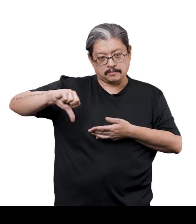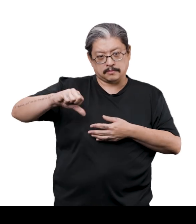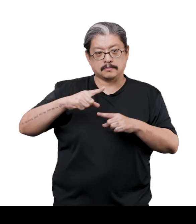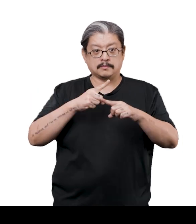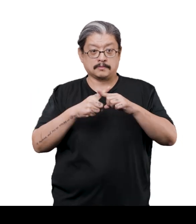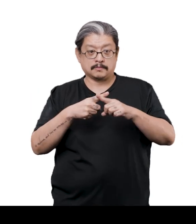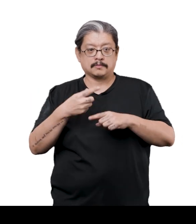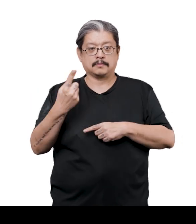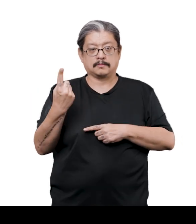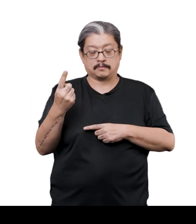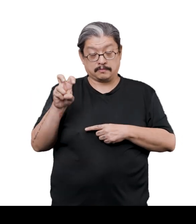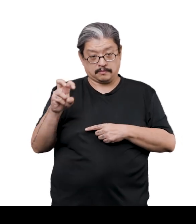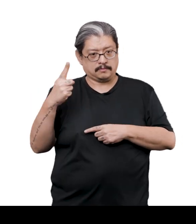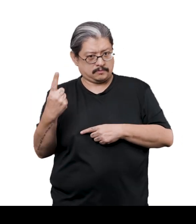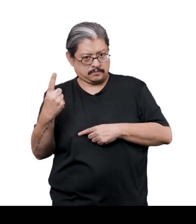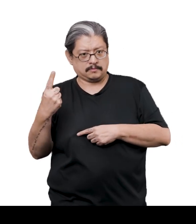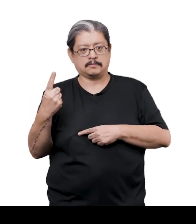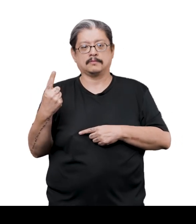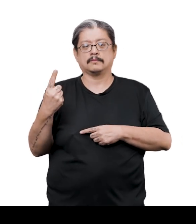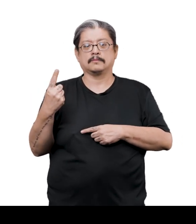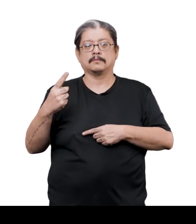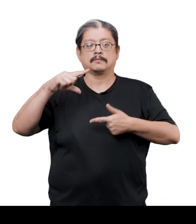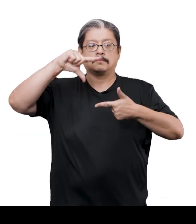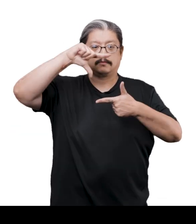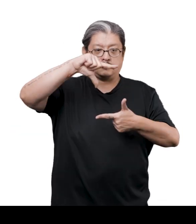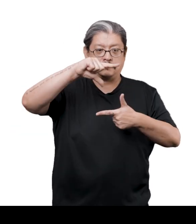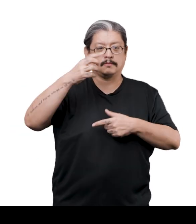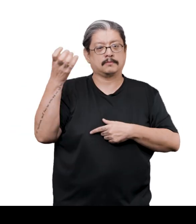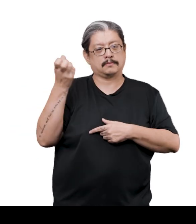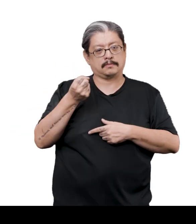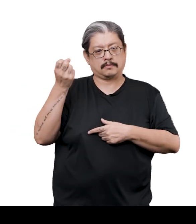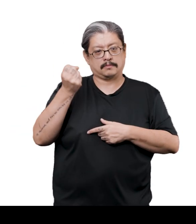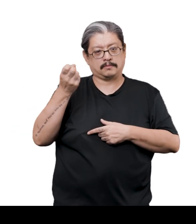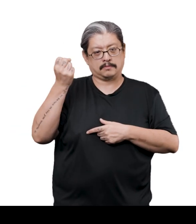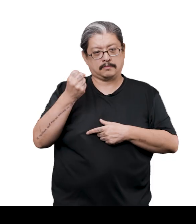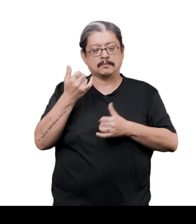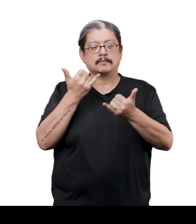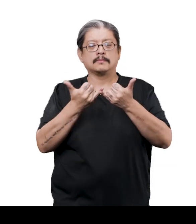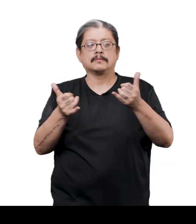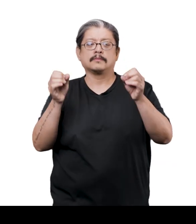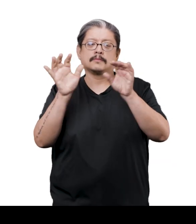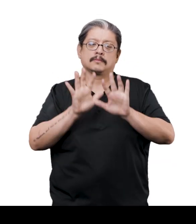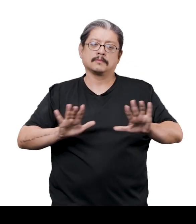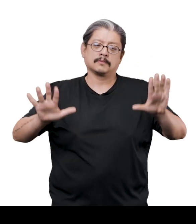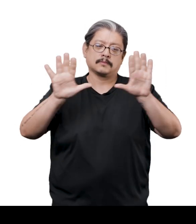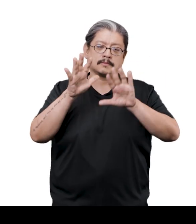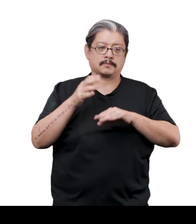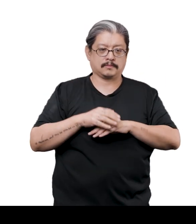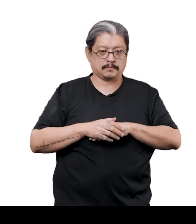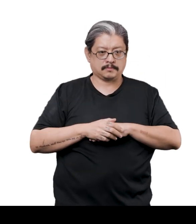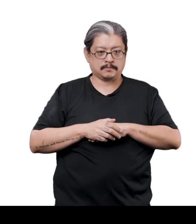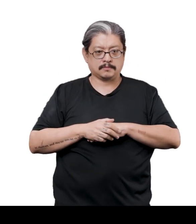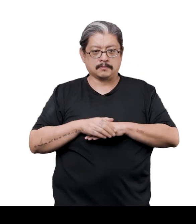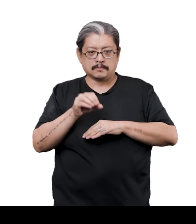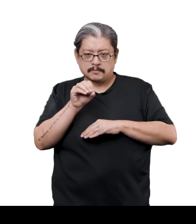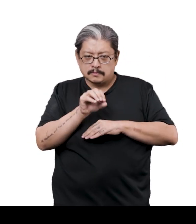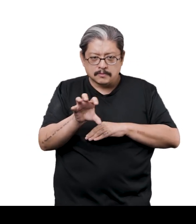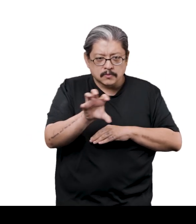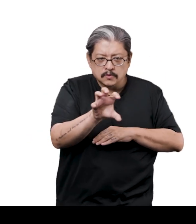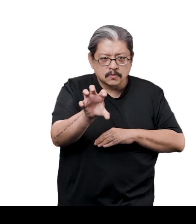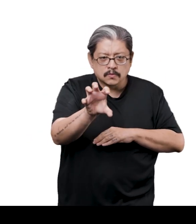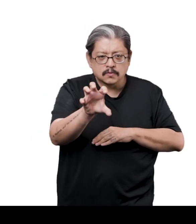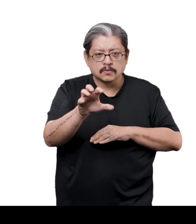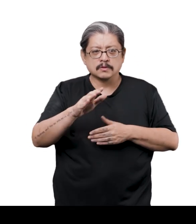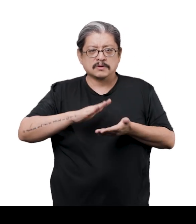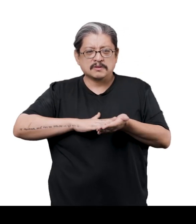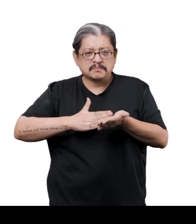por 51 de largura. Ao centro de um papel claro, quase branco, surge uma forma retangular mais